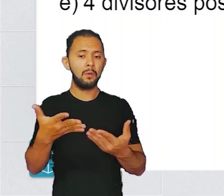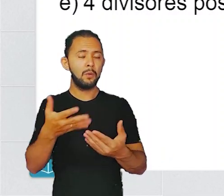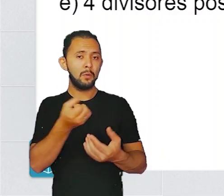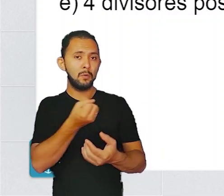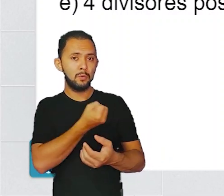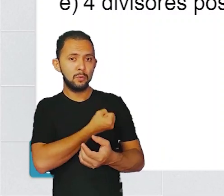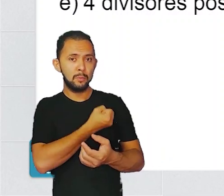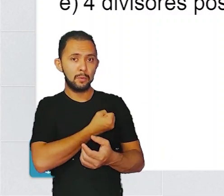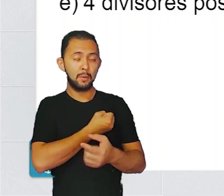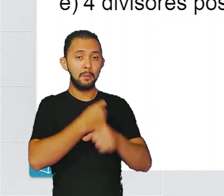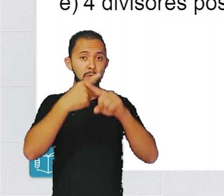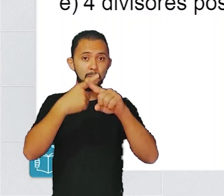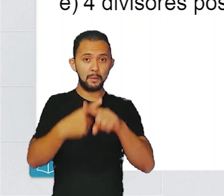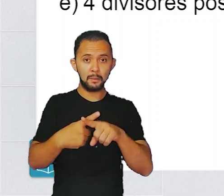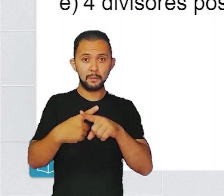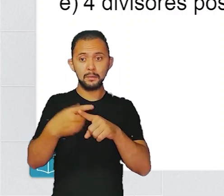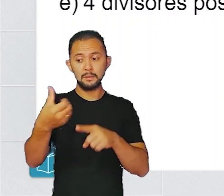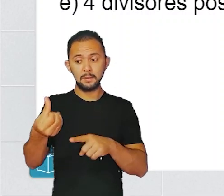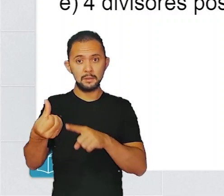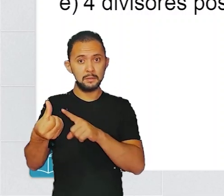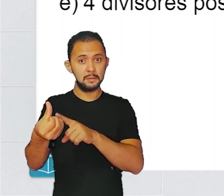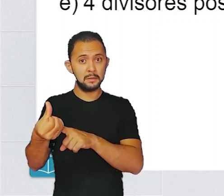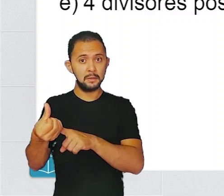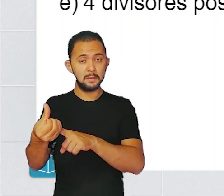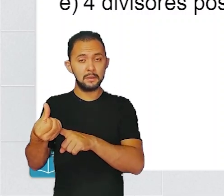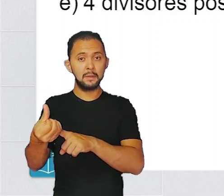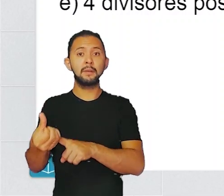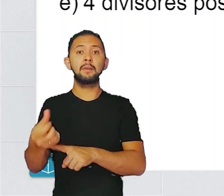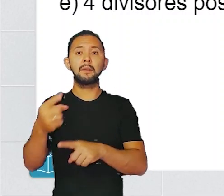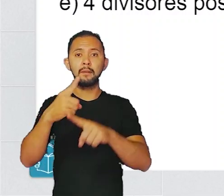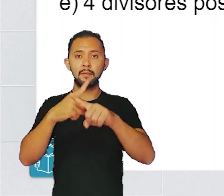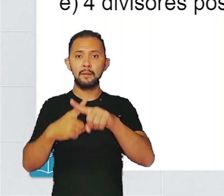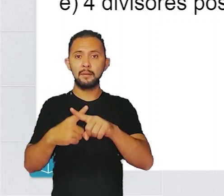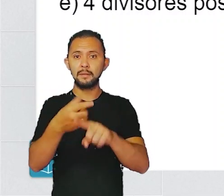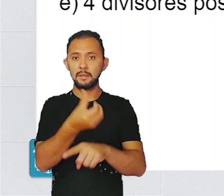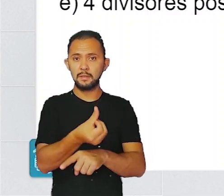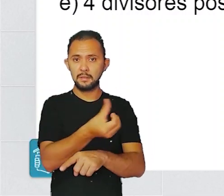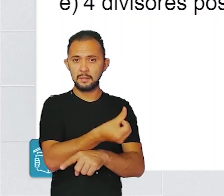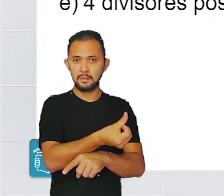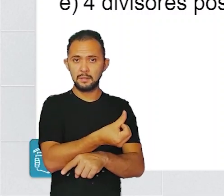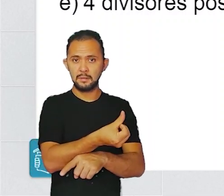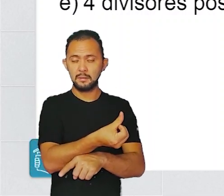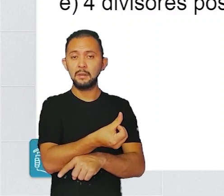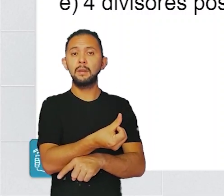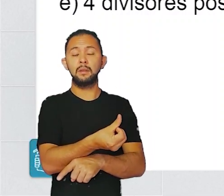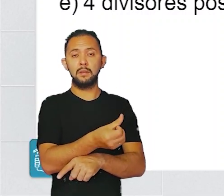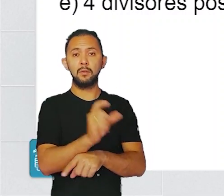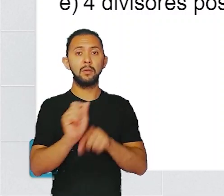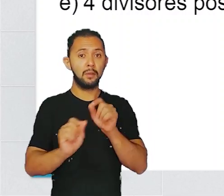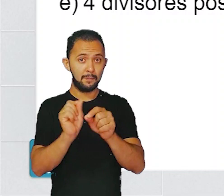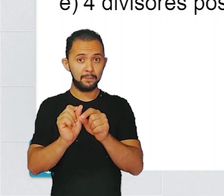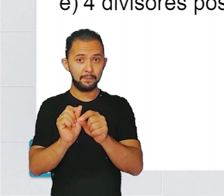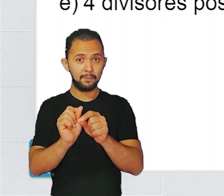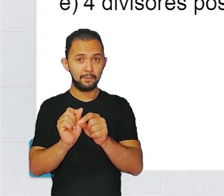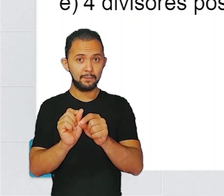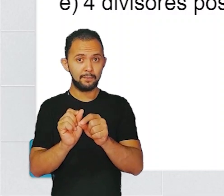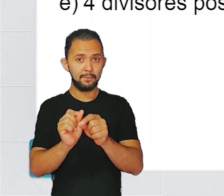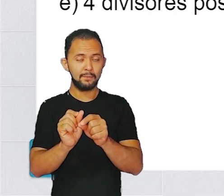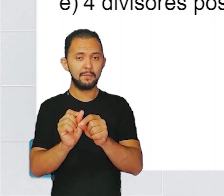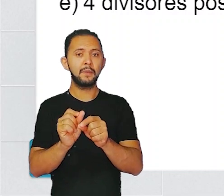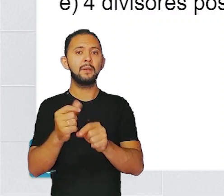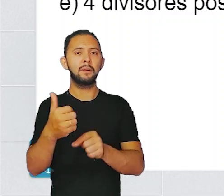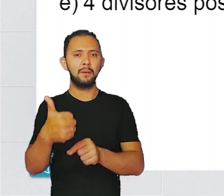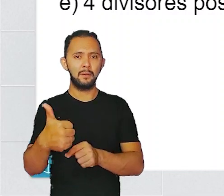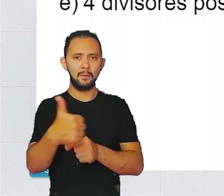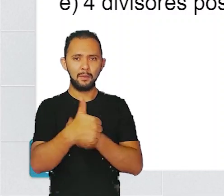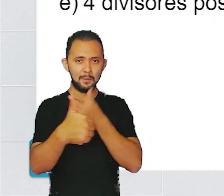por 6 que é igual a 66? Eu tenho certeza que vocês gritaram aí, né? Professor, é o 11. Não é verdade?